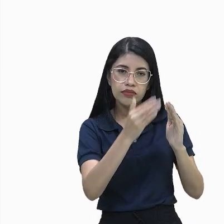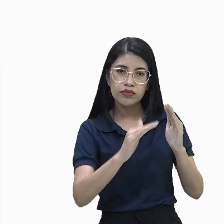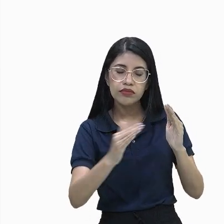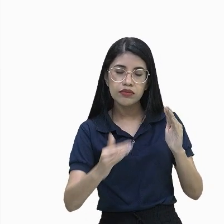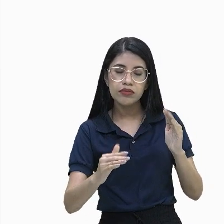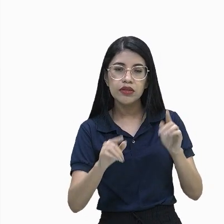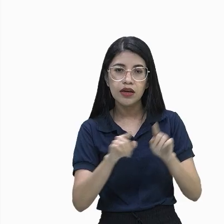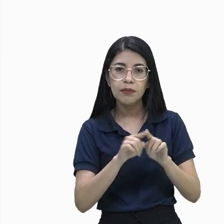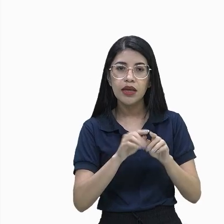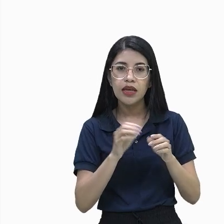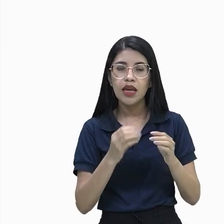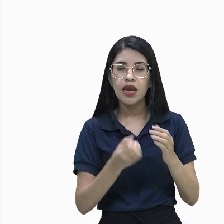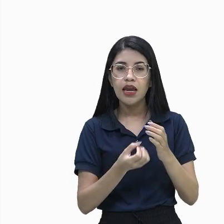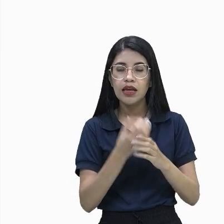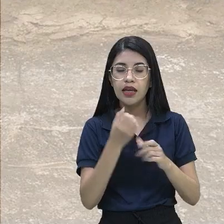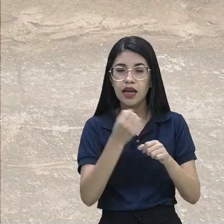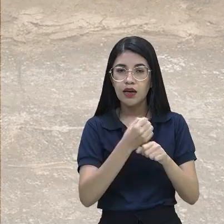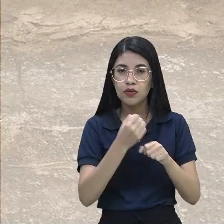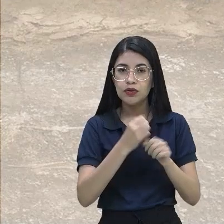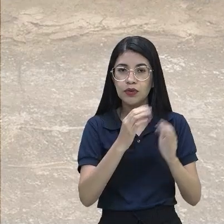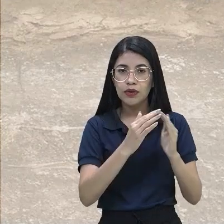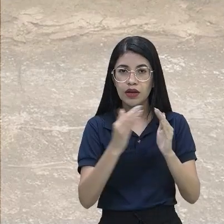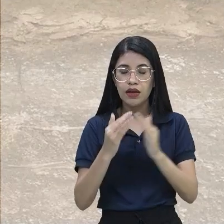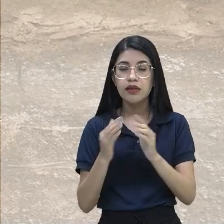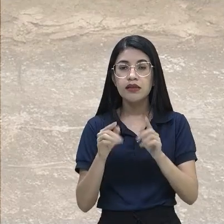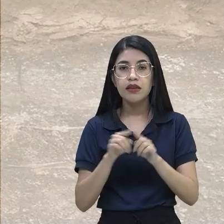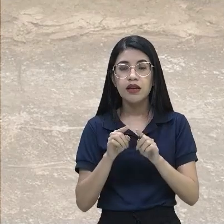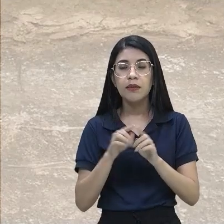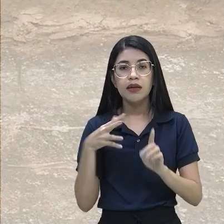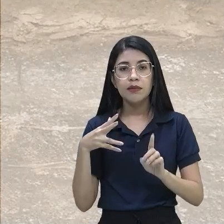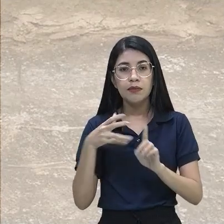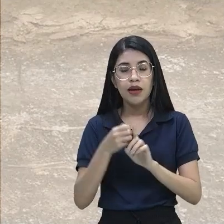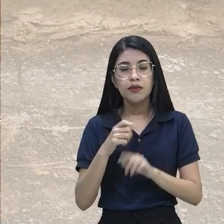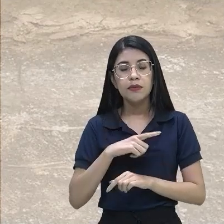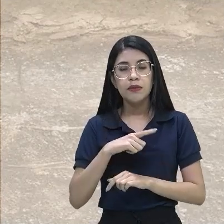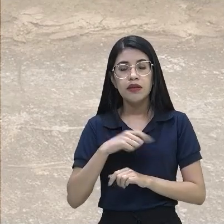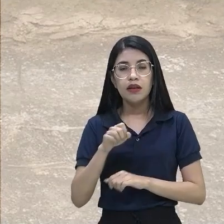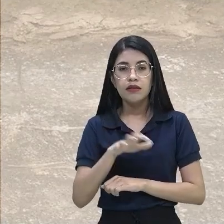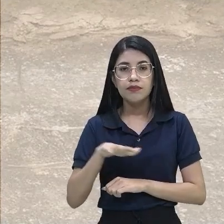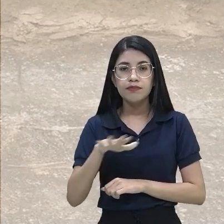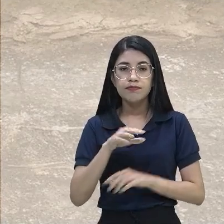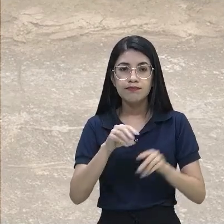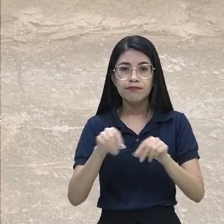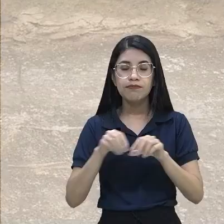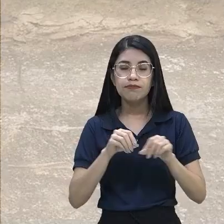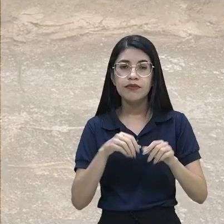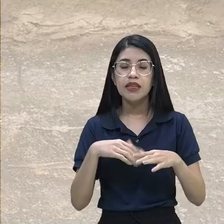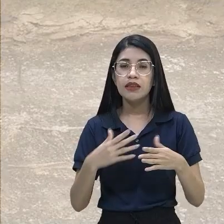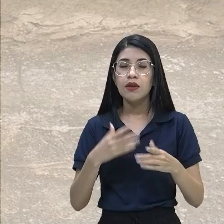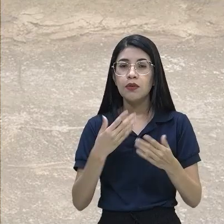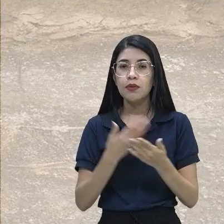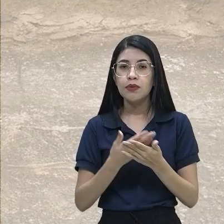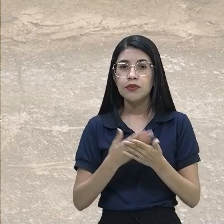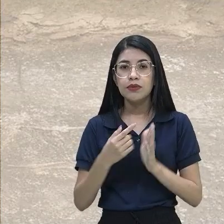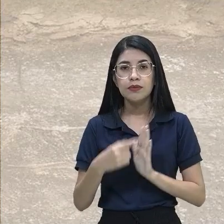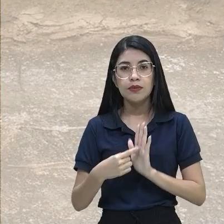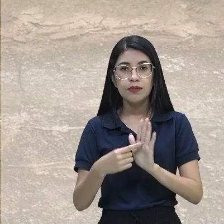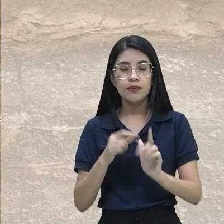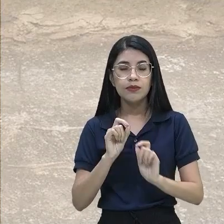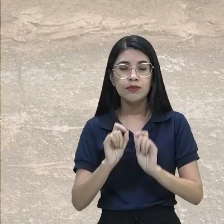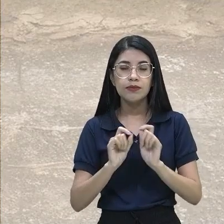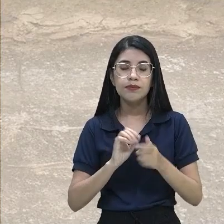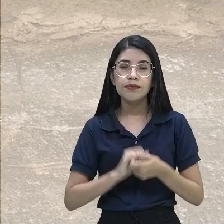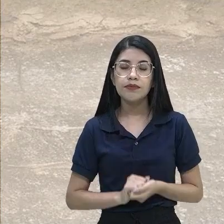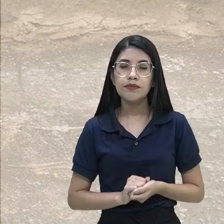ambiental, tudo isso acaba impactando também o solo, tá, gente? Então, estudos, eles estimam,